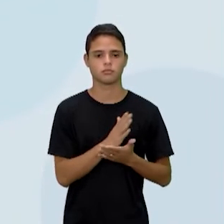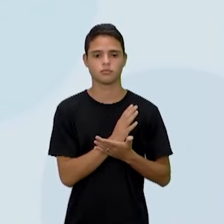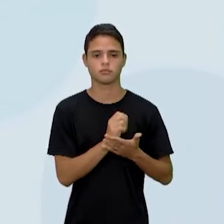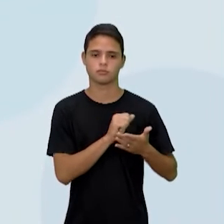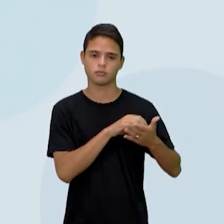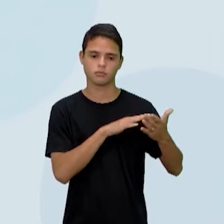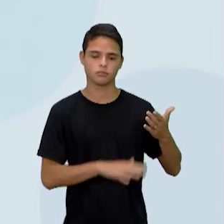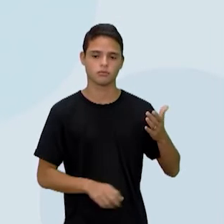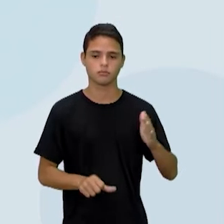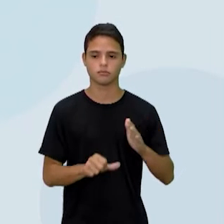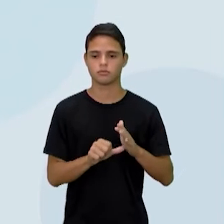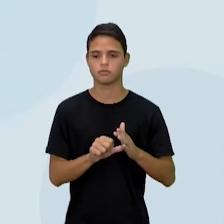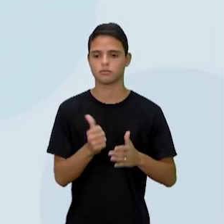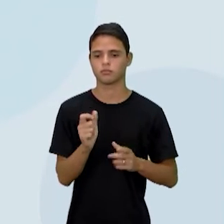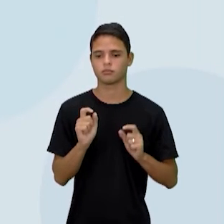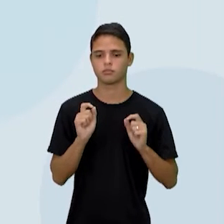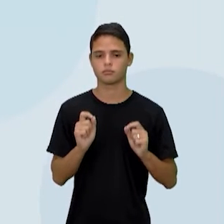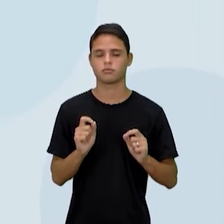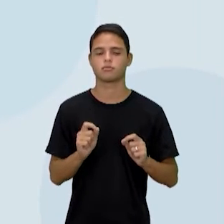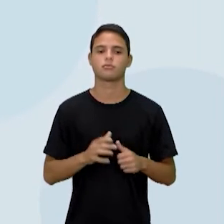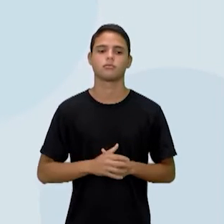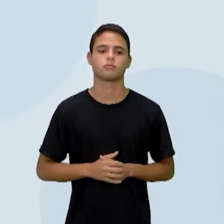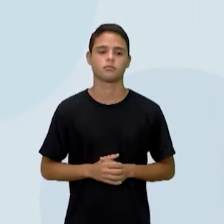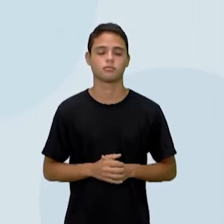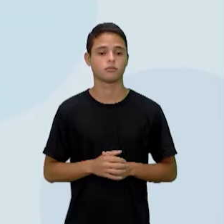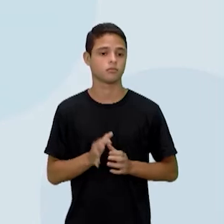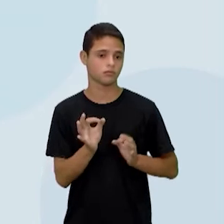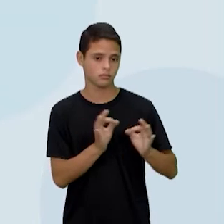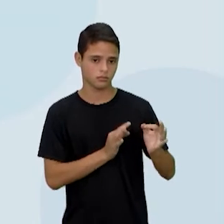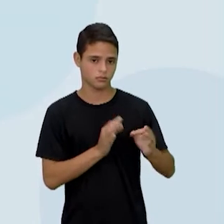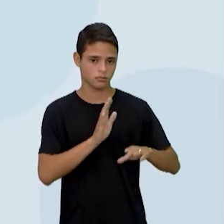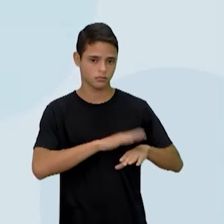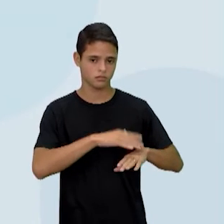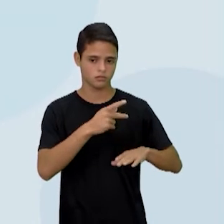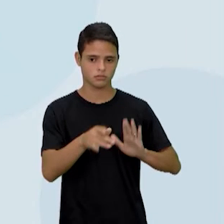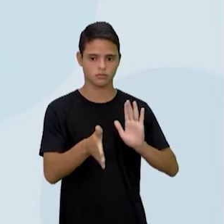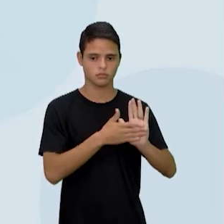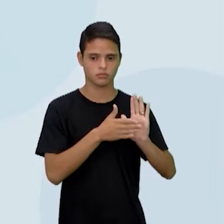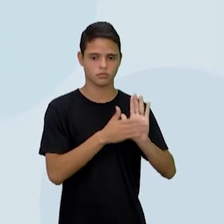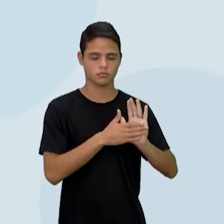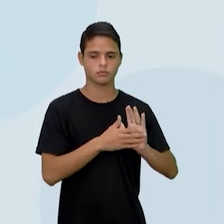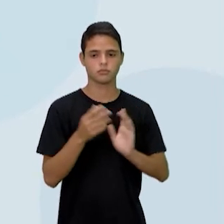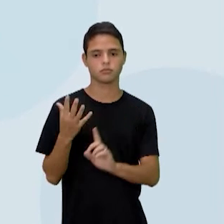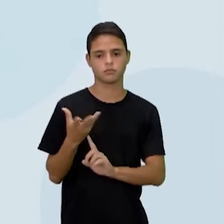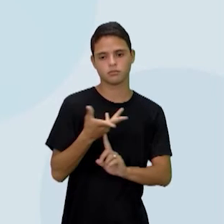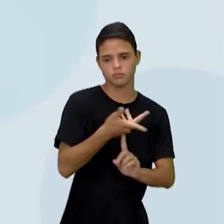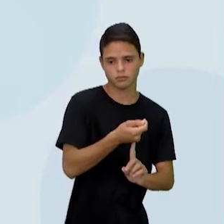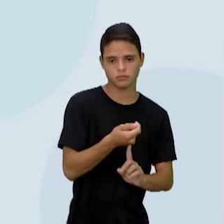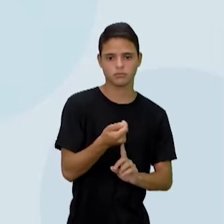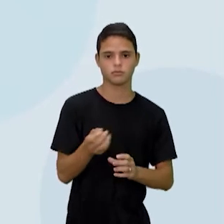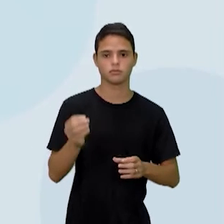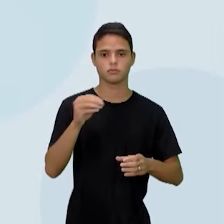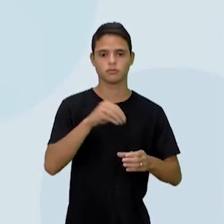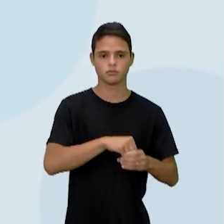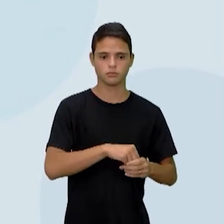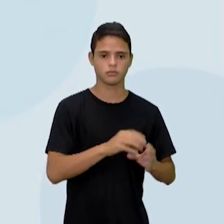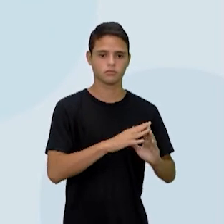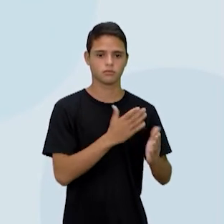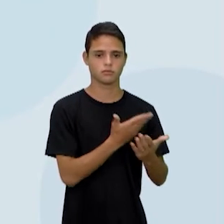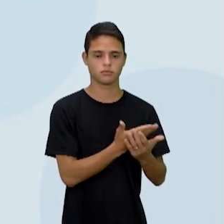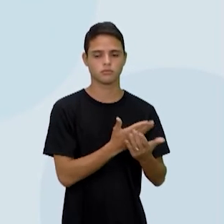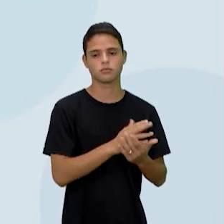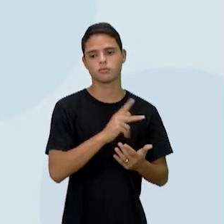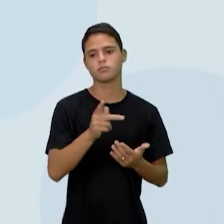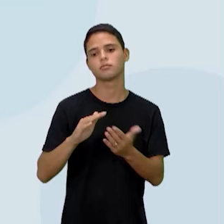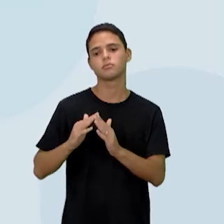esta aula, o primeiro desafio que eu vou lançar para vocês é o seguinte: elaborem uma proposta de intervenção artística na escola de vocês, né, ou no bairro